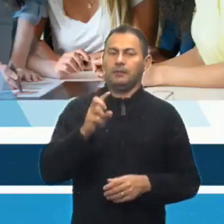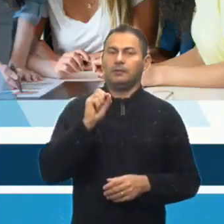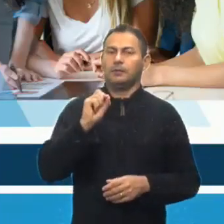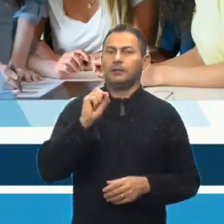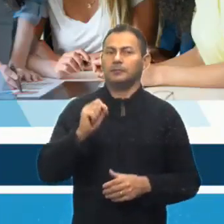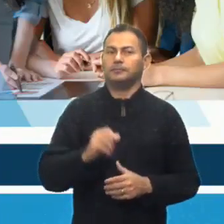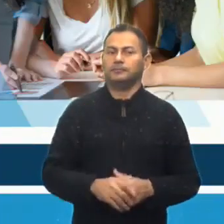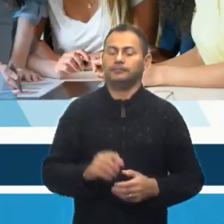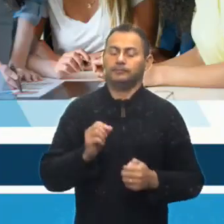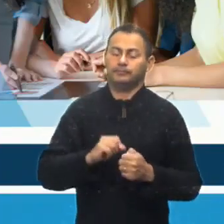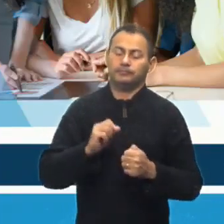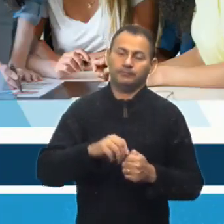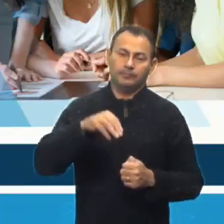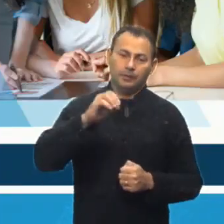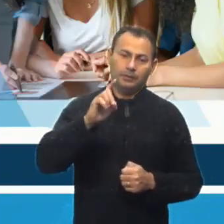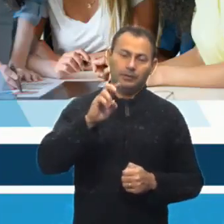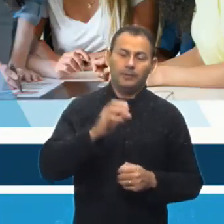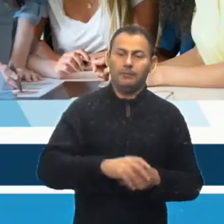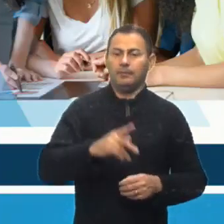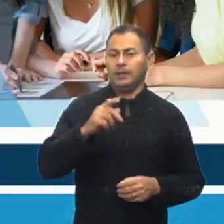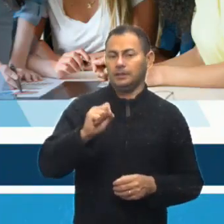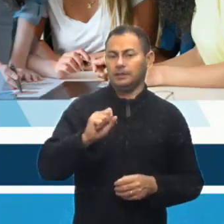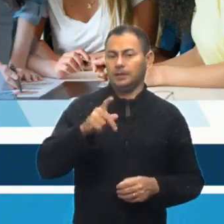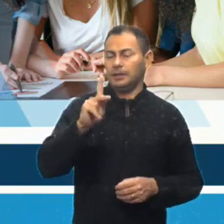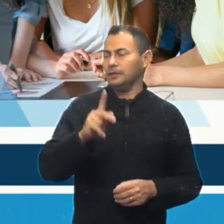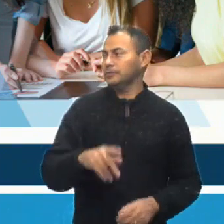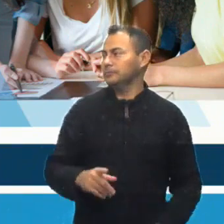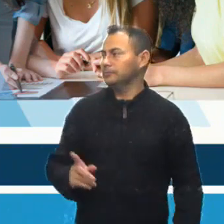quê? Fazer a modulação PSK.